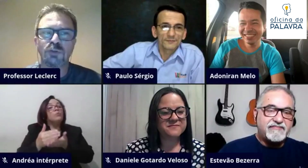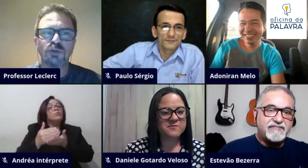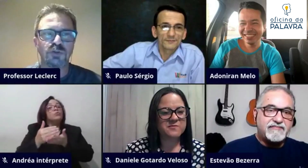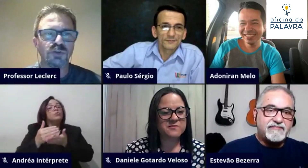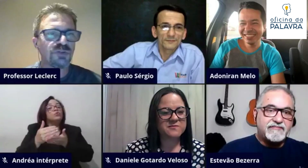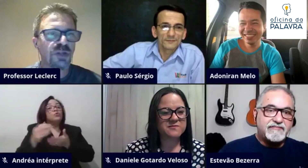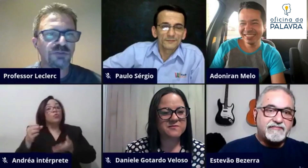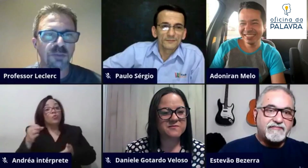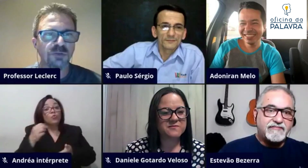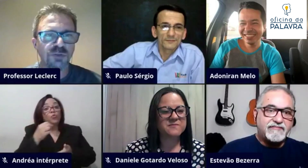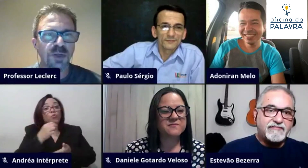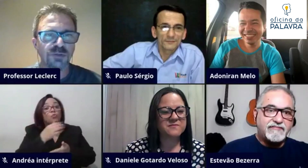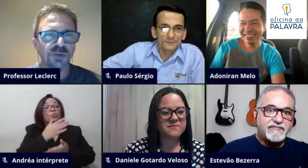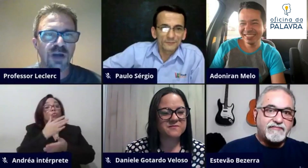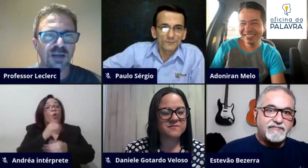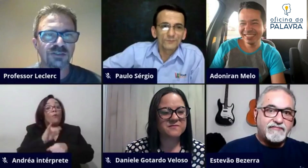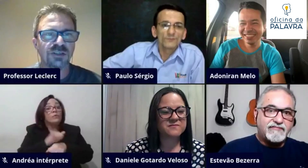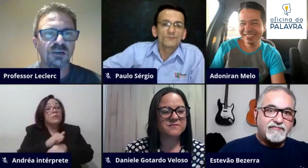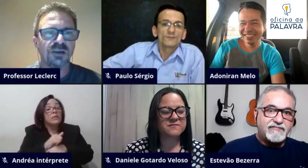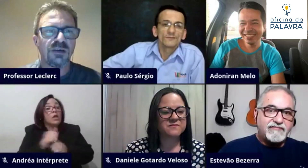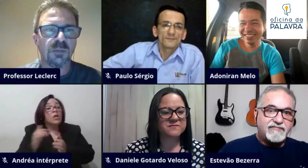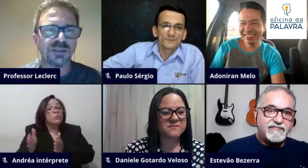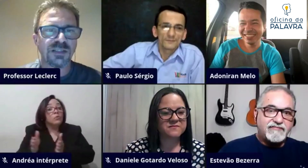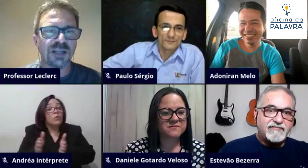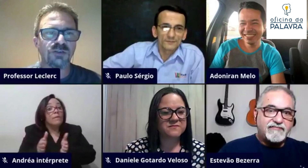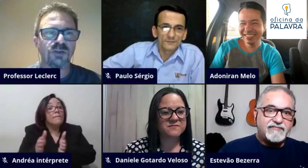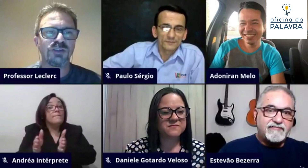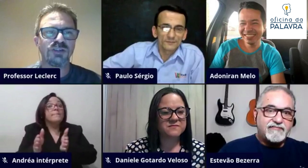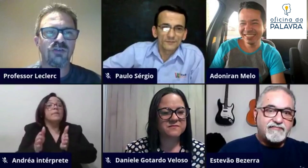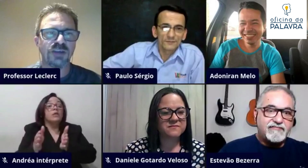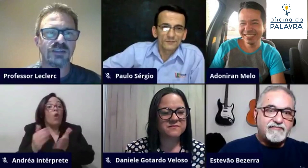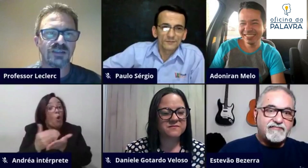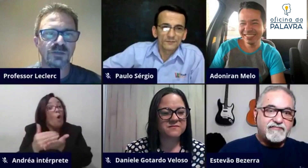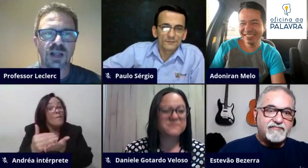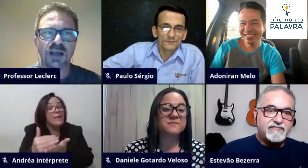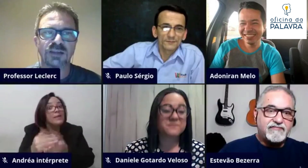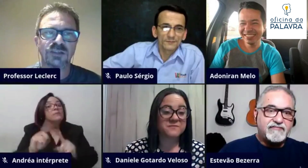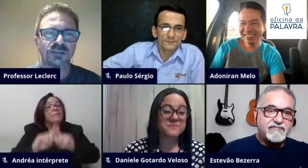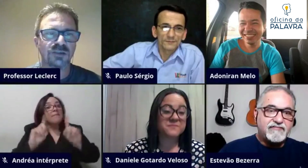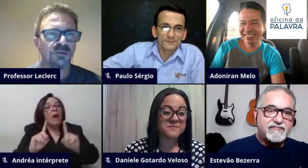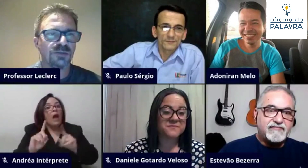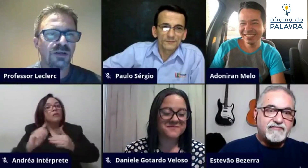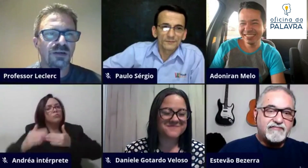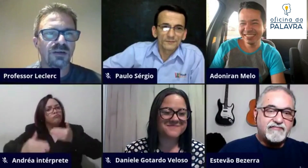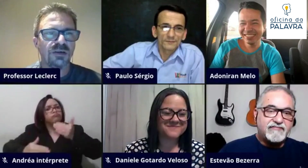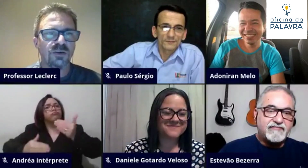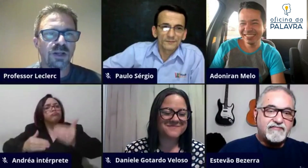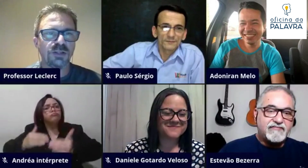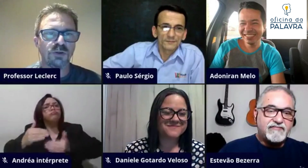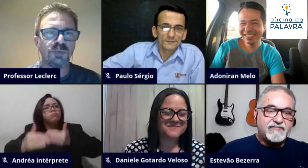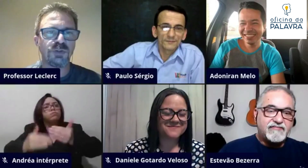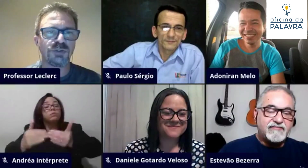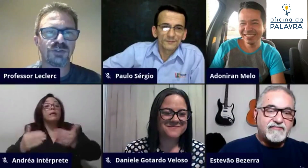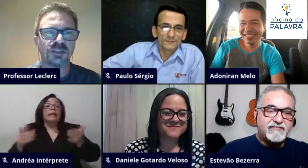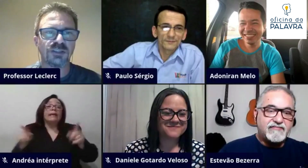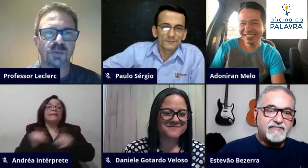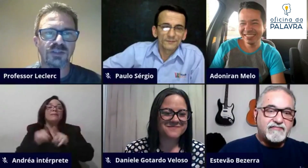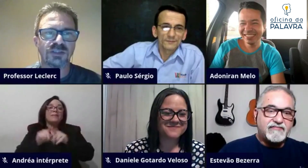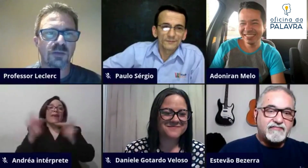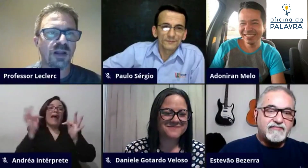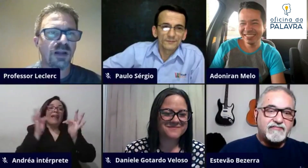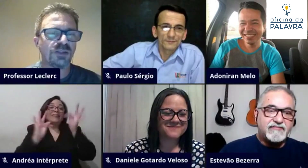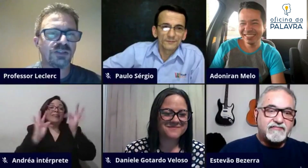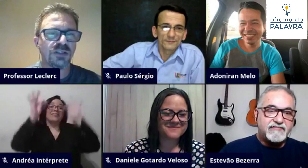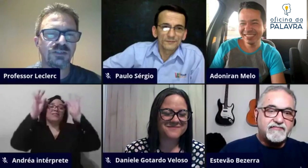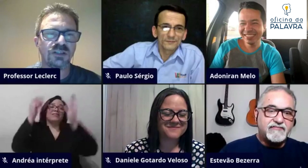nós não estamos juntos, né, não estamos nos mesmos lugares, mas a tecnologia faz esses milagres, né? Então, glória a Deus por isso, que a gente